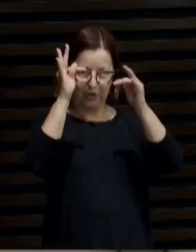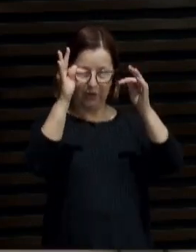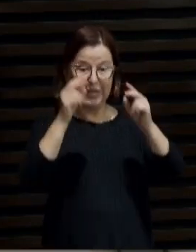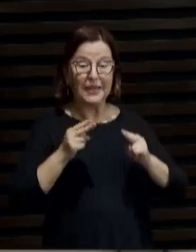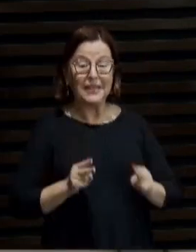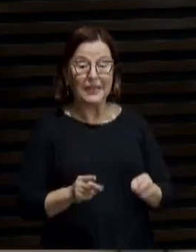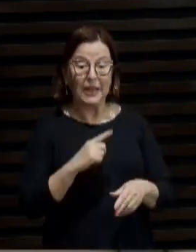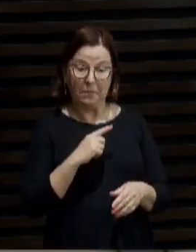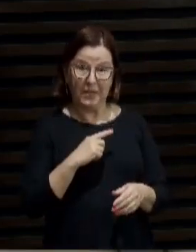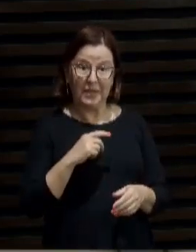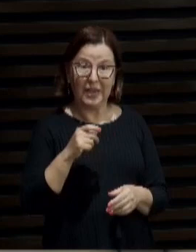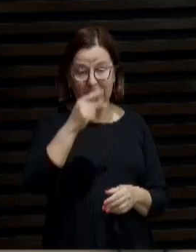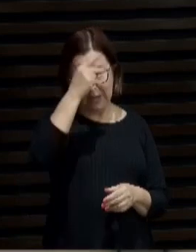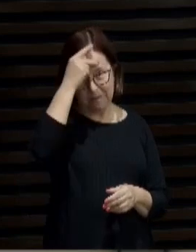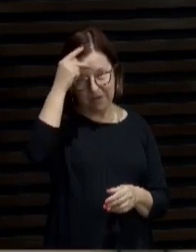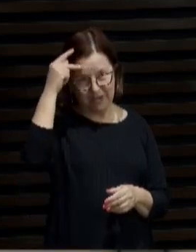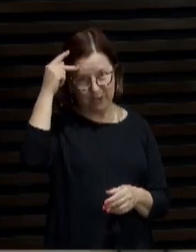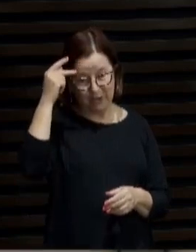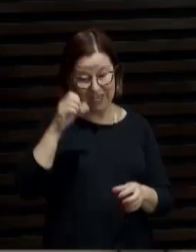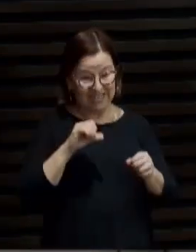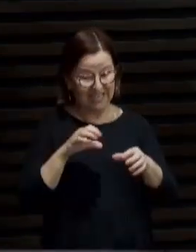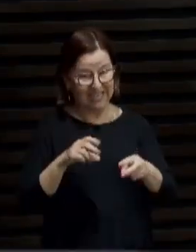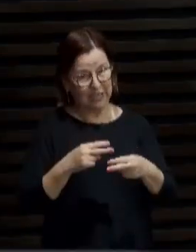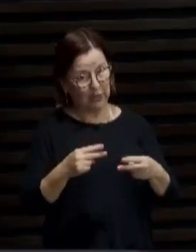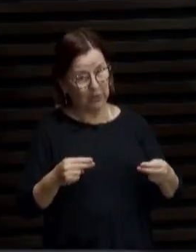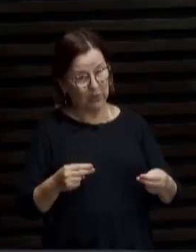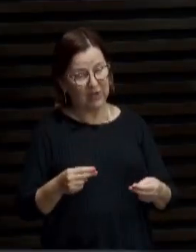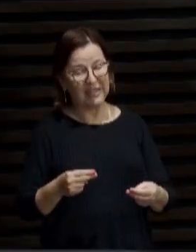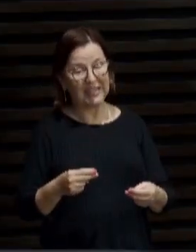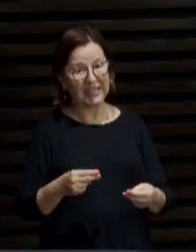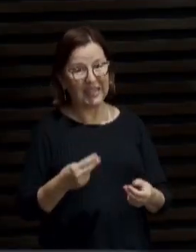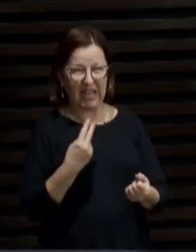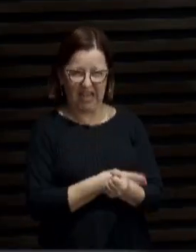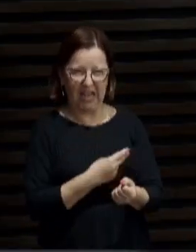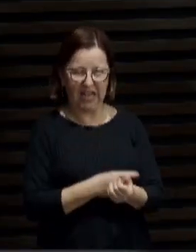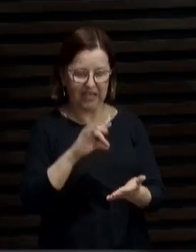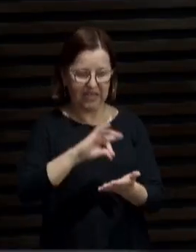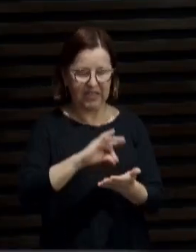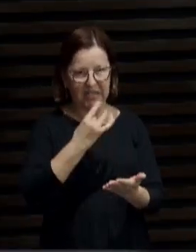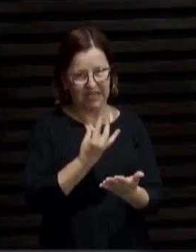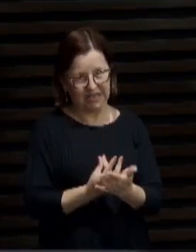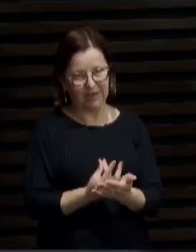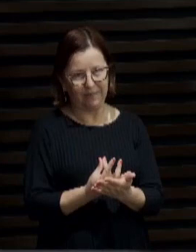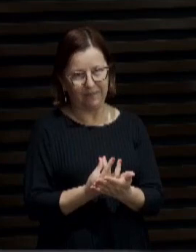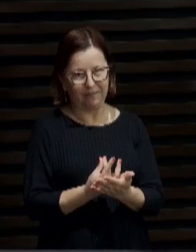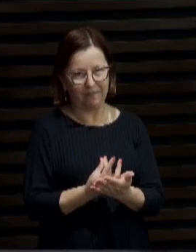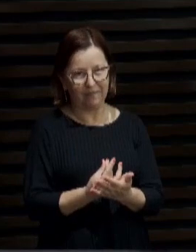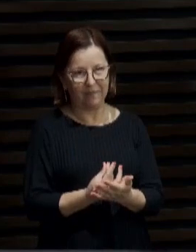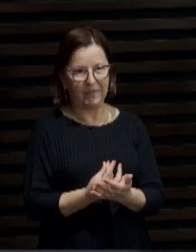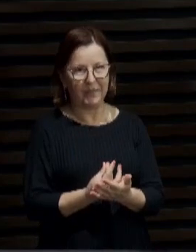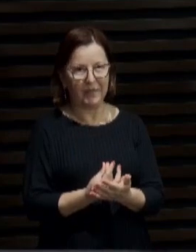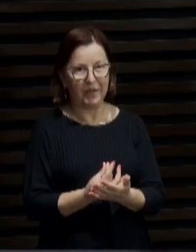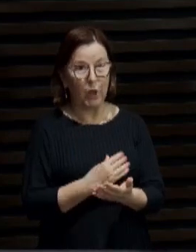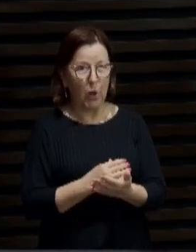e crescente o número de heresias, todas baseadas no liberalismo teológico. Eles começam desacreditando a palavra